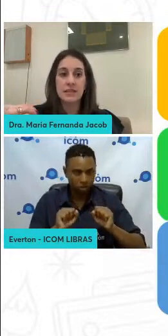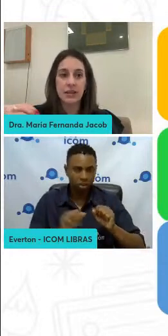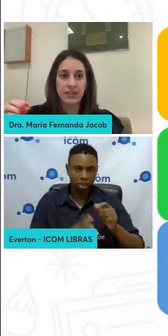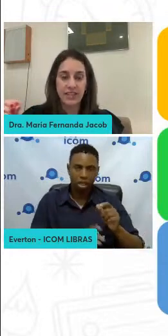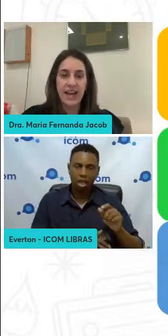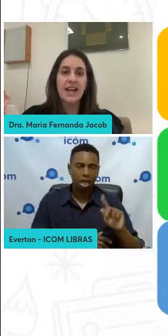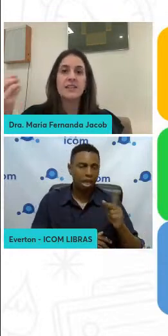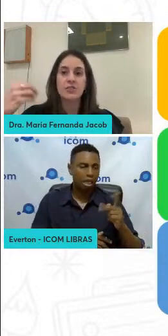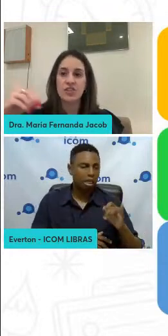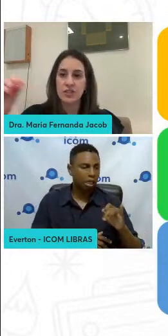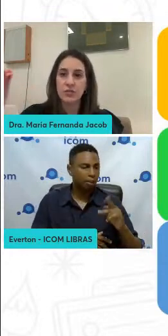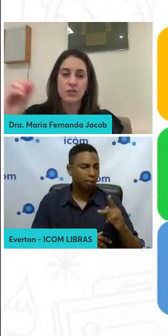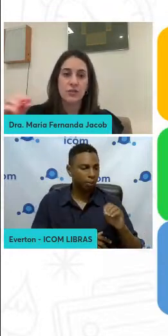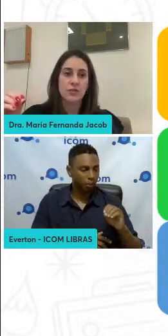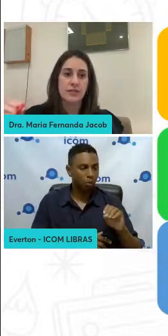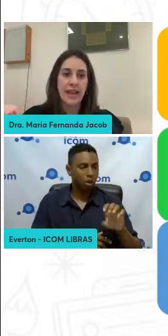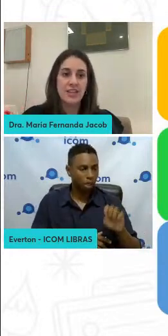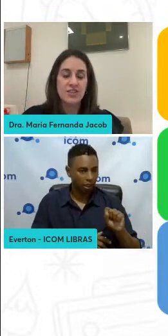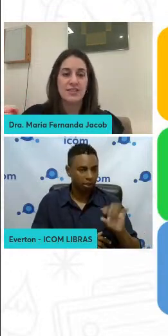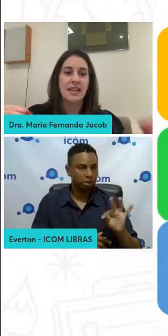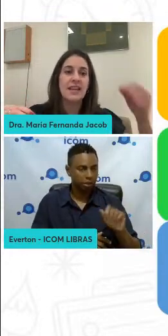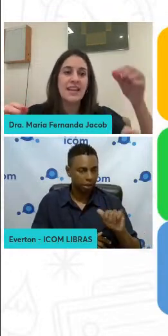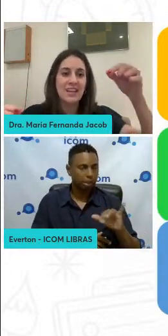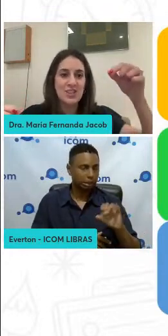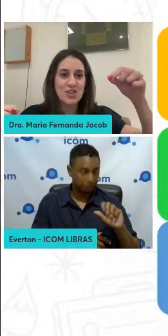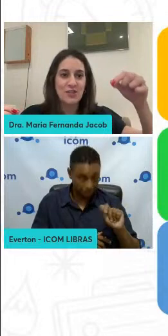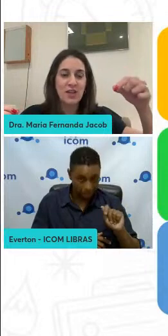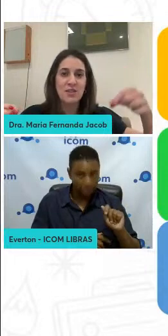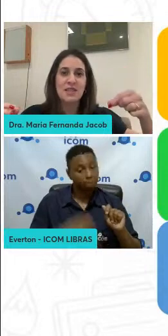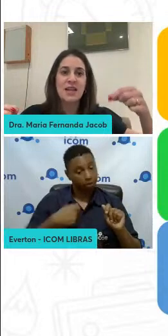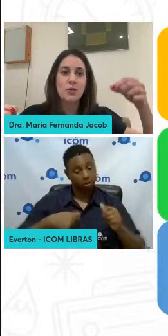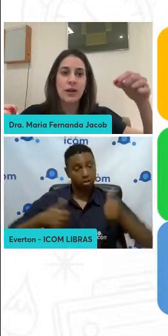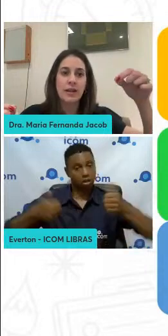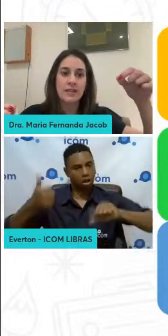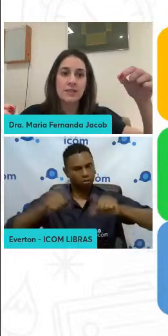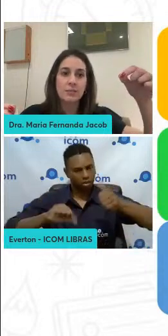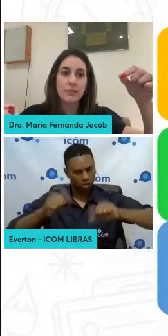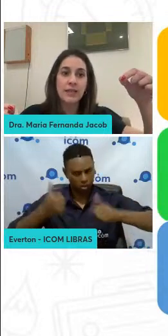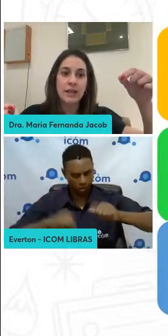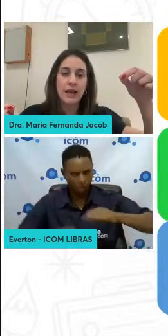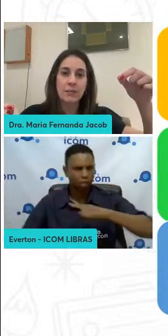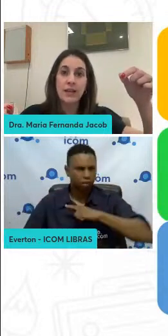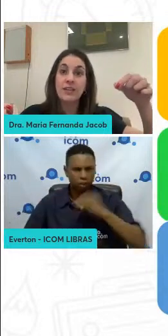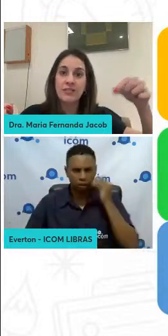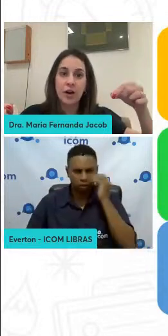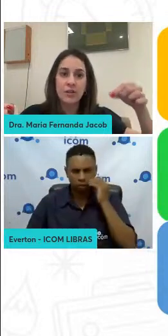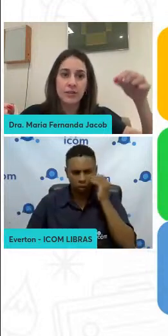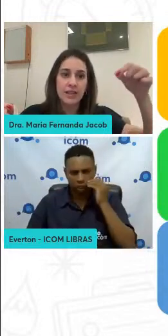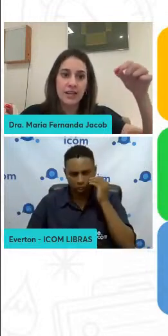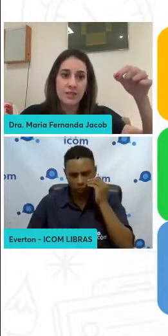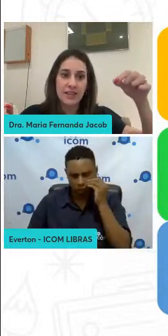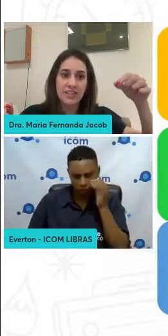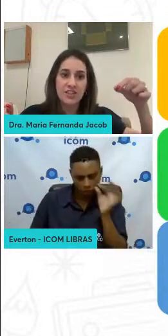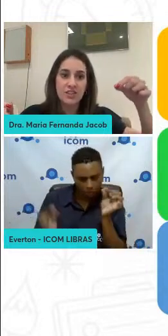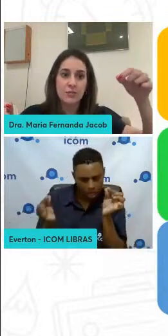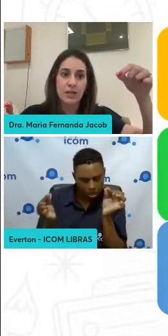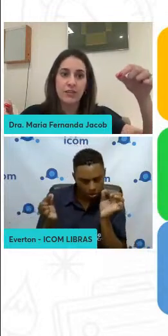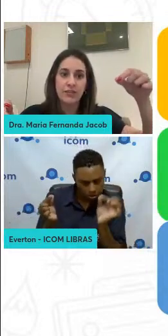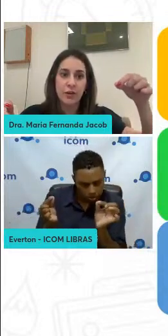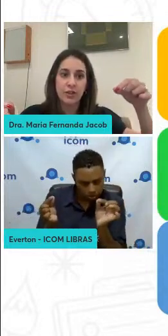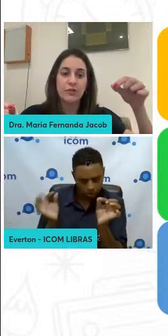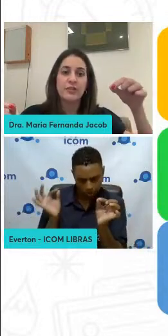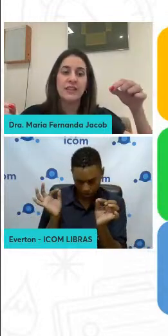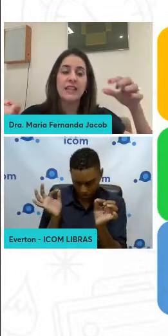você precisa avaliar, então a gente tem os nossos testes, né, que a gente vai com aqueles milefólio, né, aquelas varetinhas